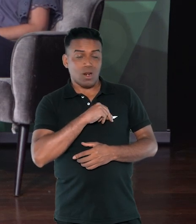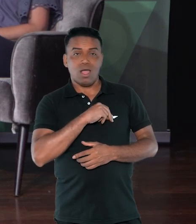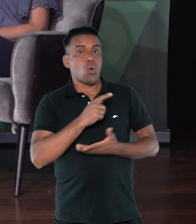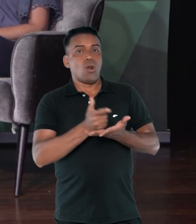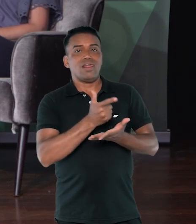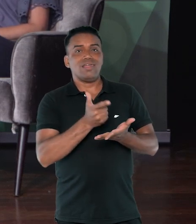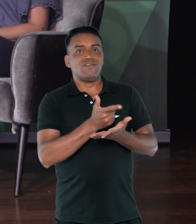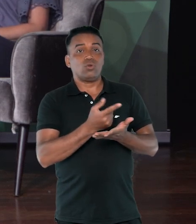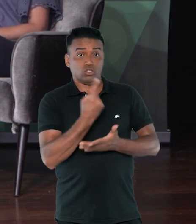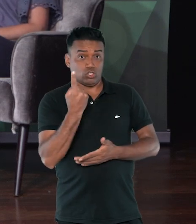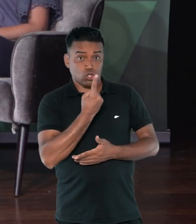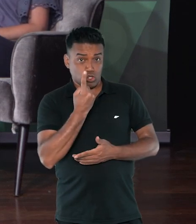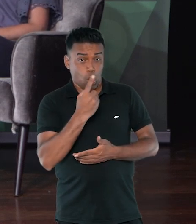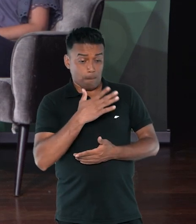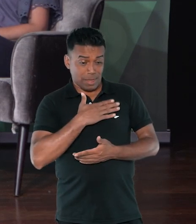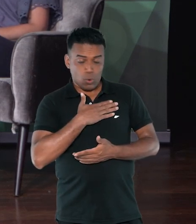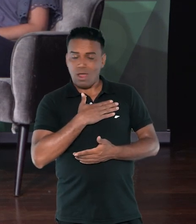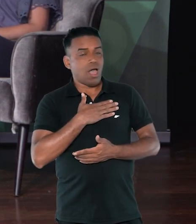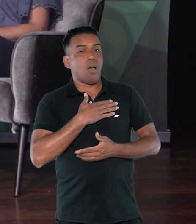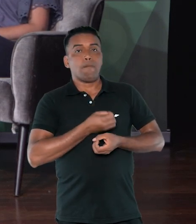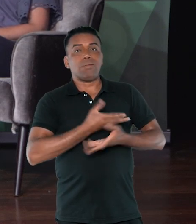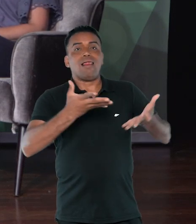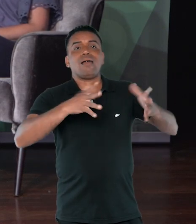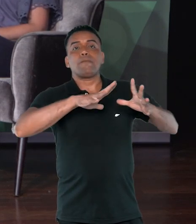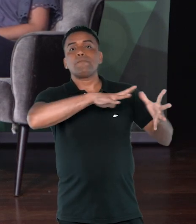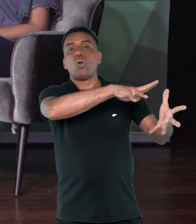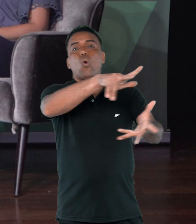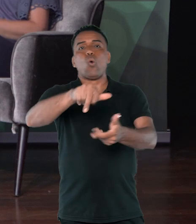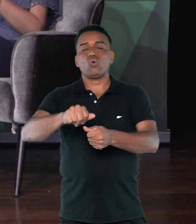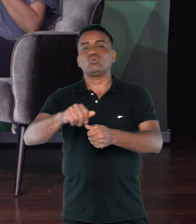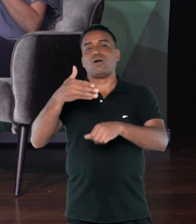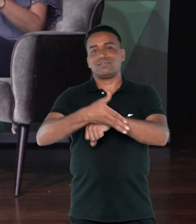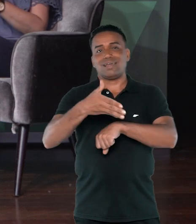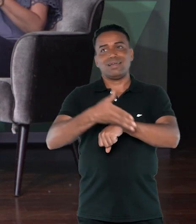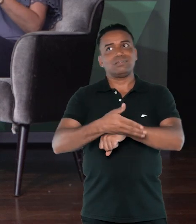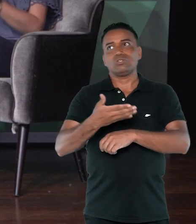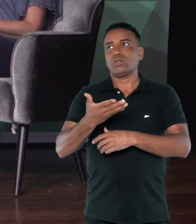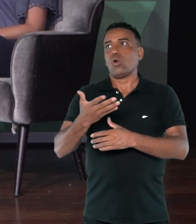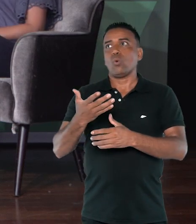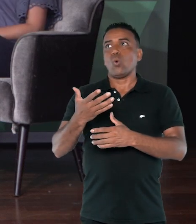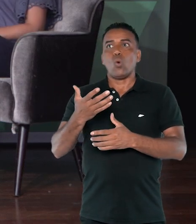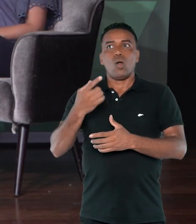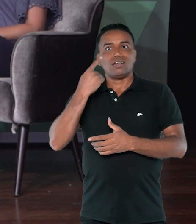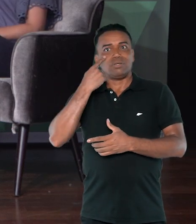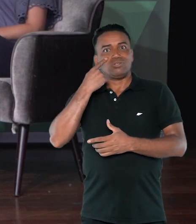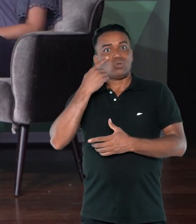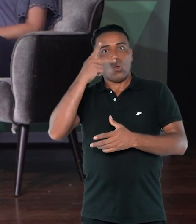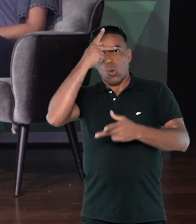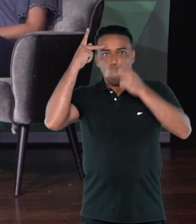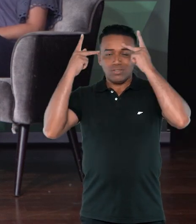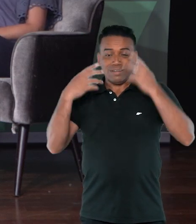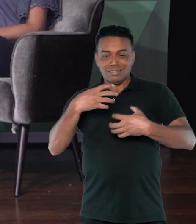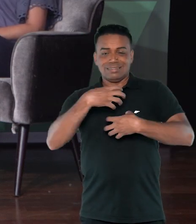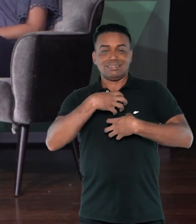chegar, né? Mas é muito bom saber que anda chegando, né? E que anda tocando as pessoas. Mas